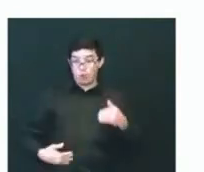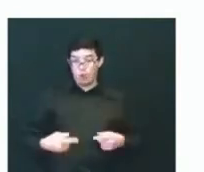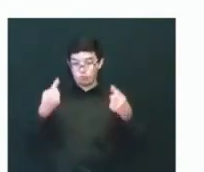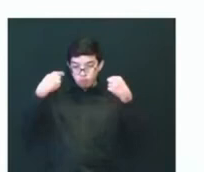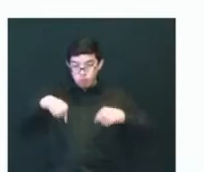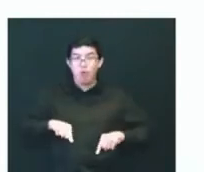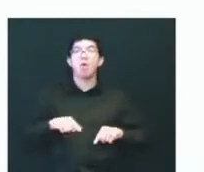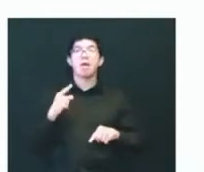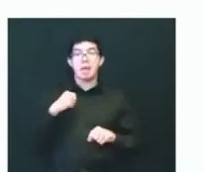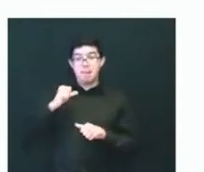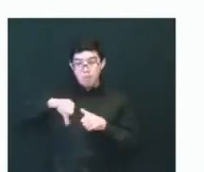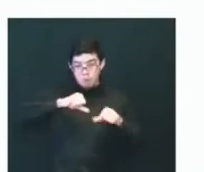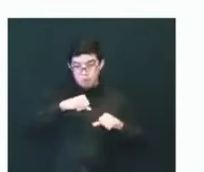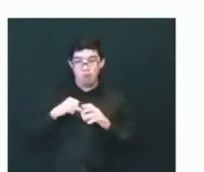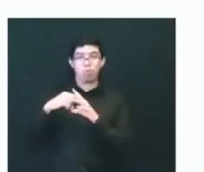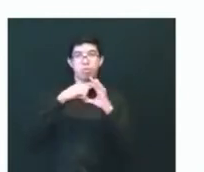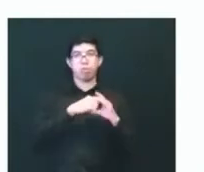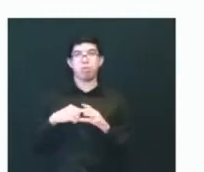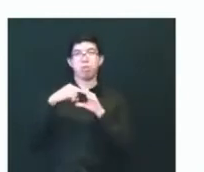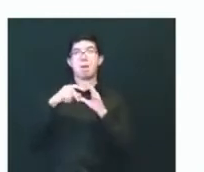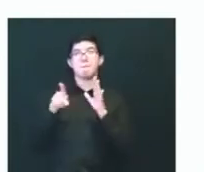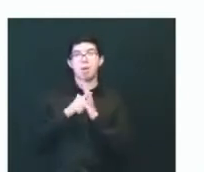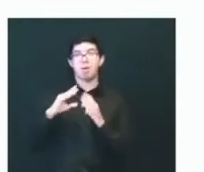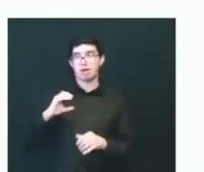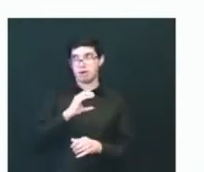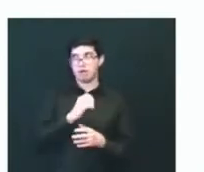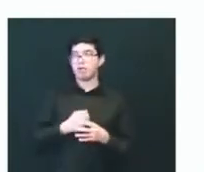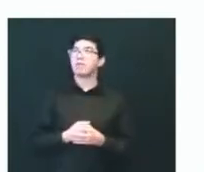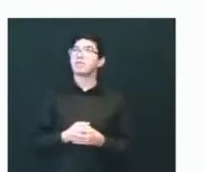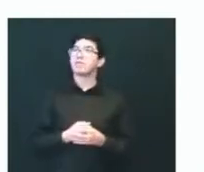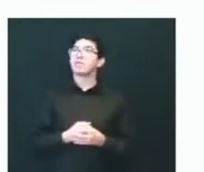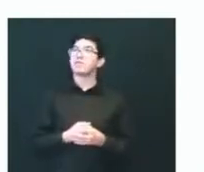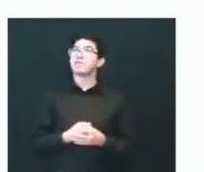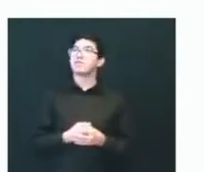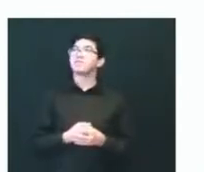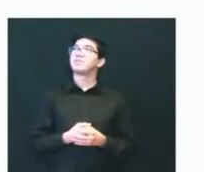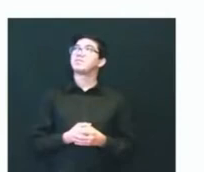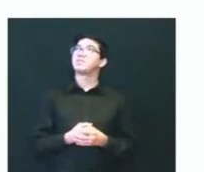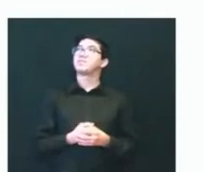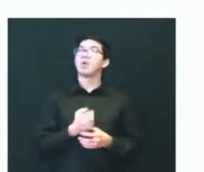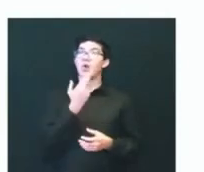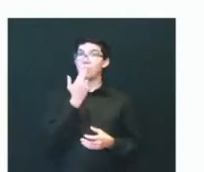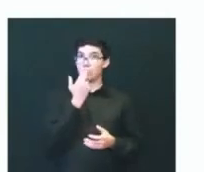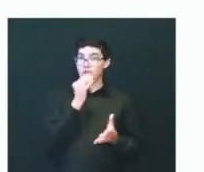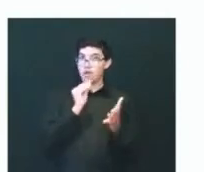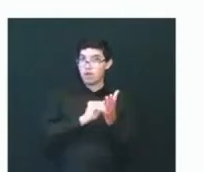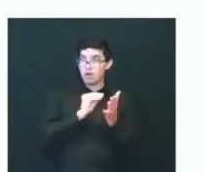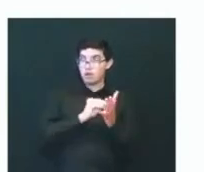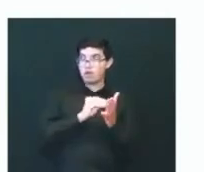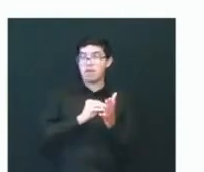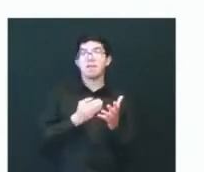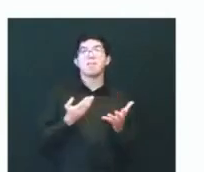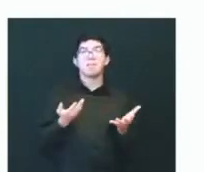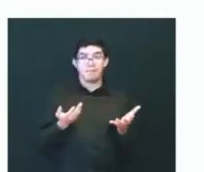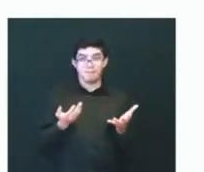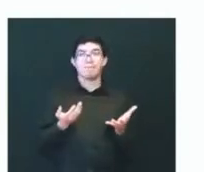alterações dessas células tumorais. E a desnutrição é um panorama muito maior do que só a